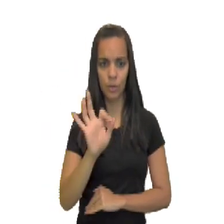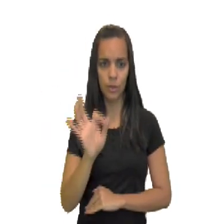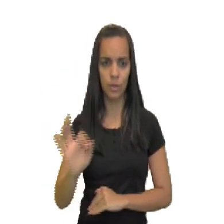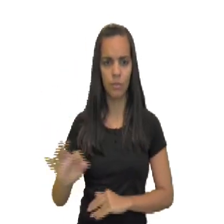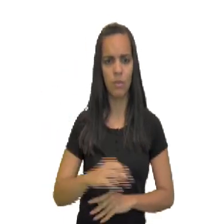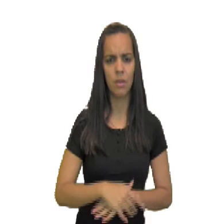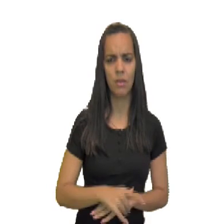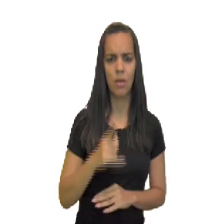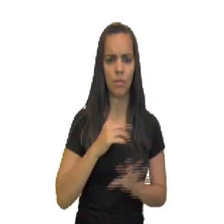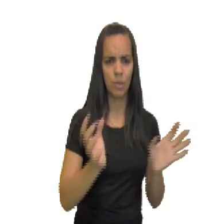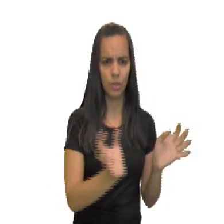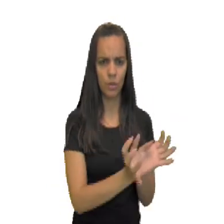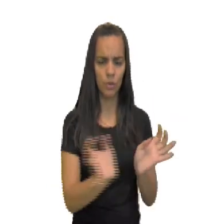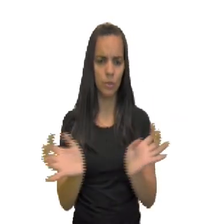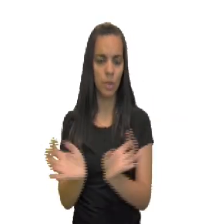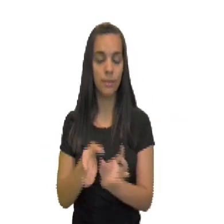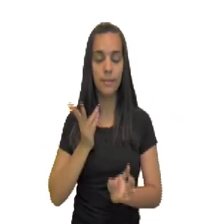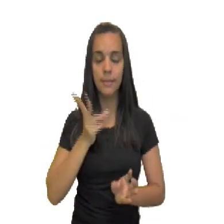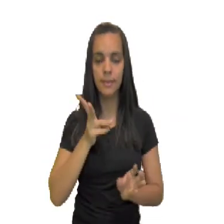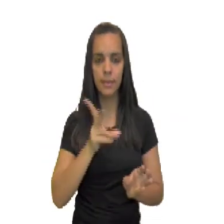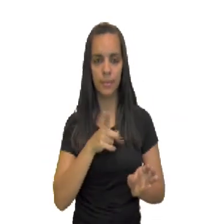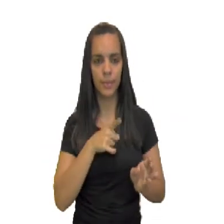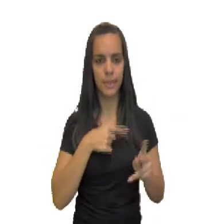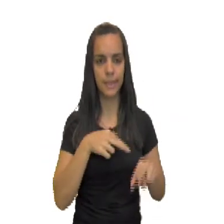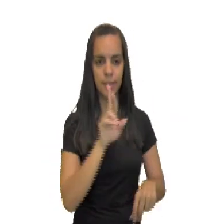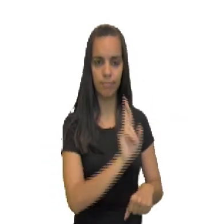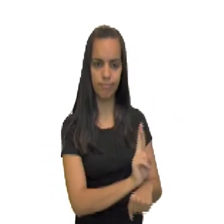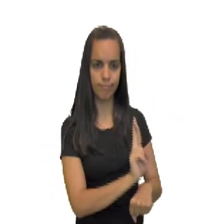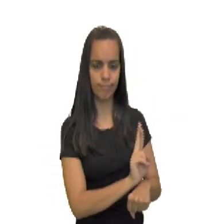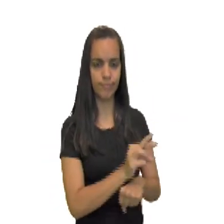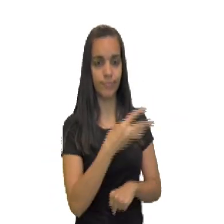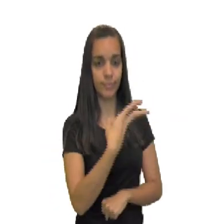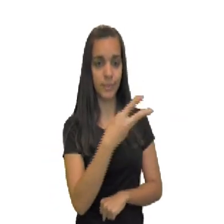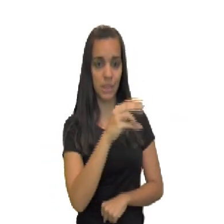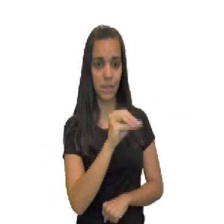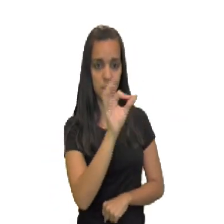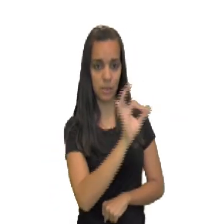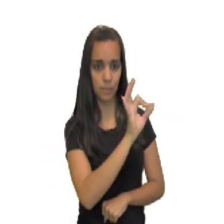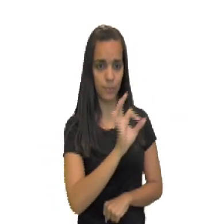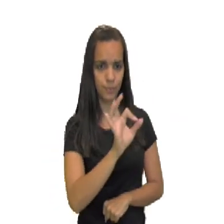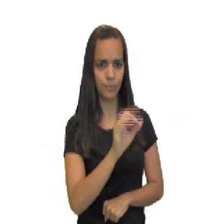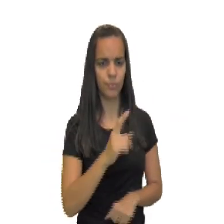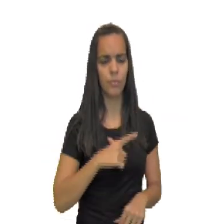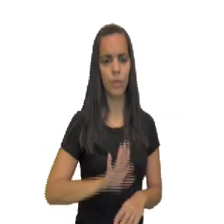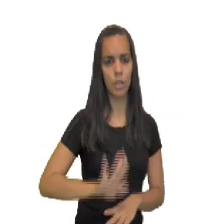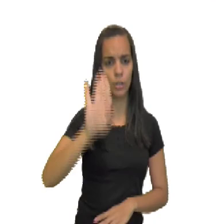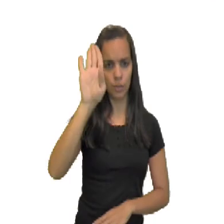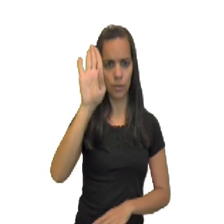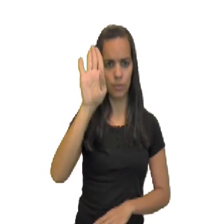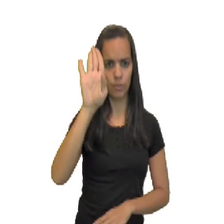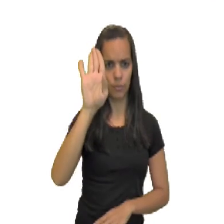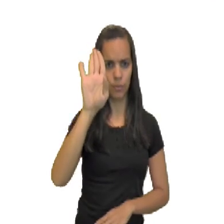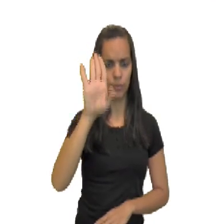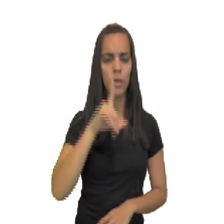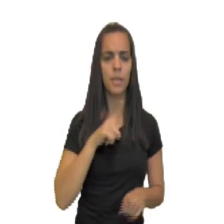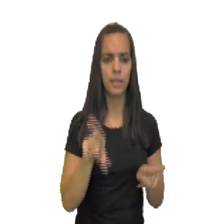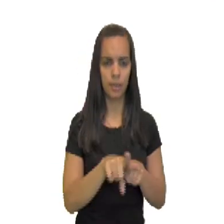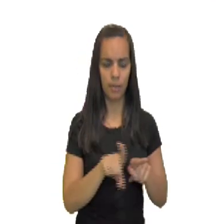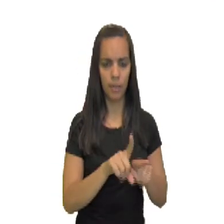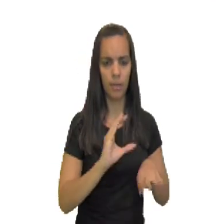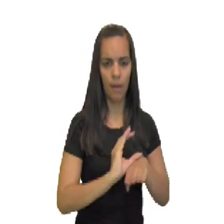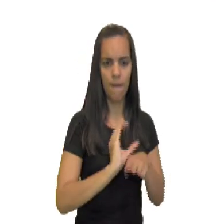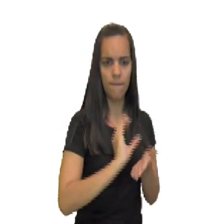partidos devem reservar ao menos 30% das vagas de candidatos e da verba pública